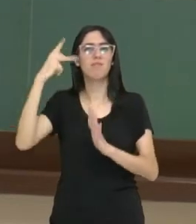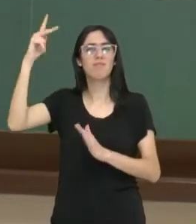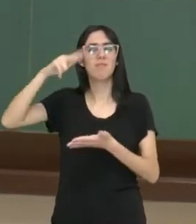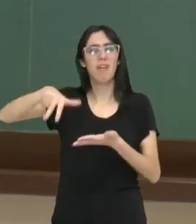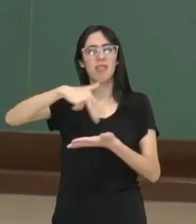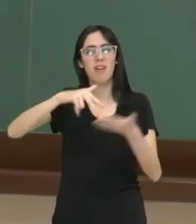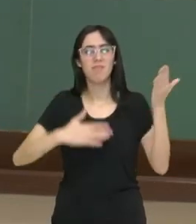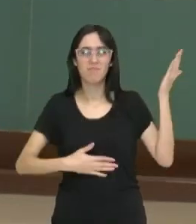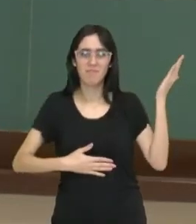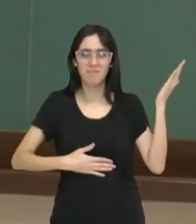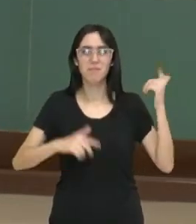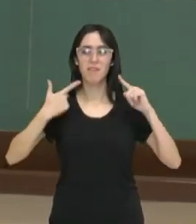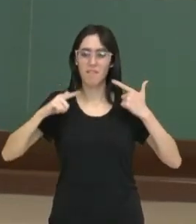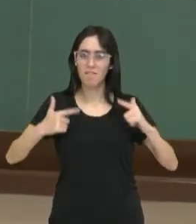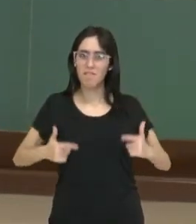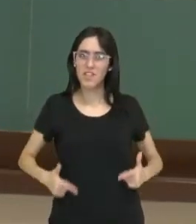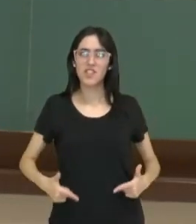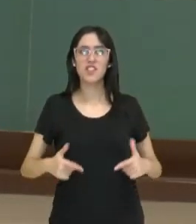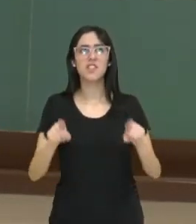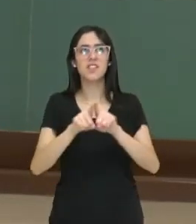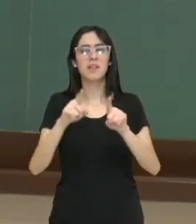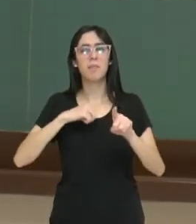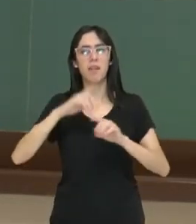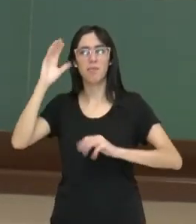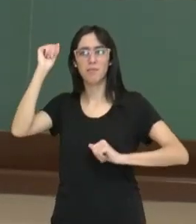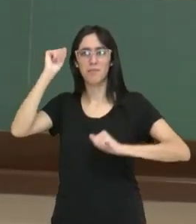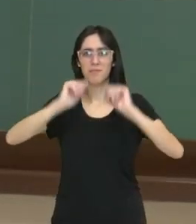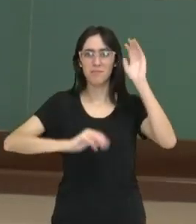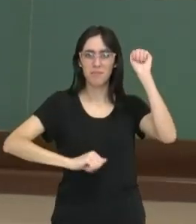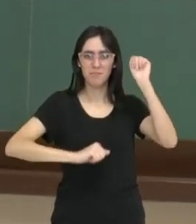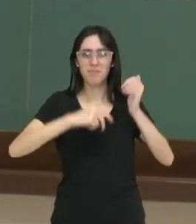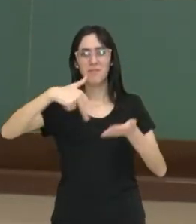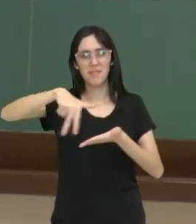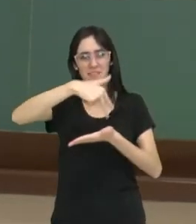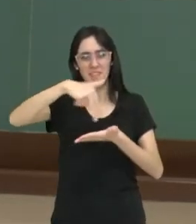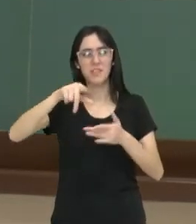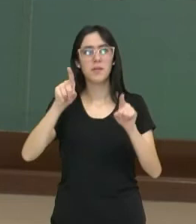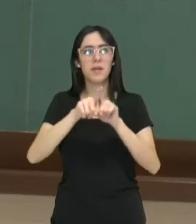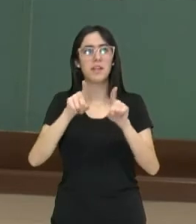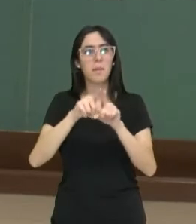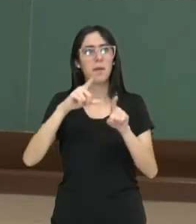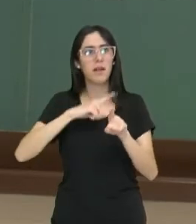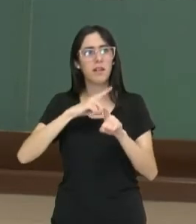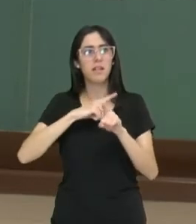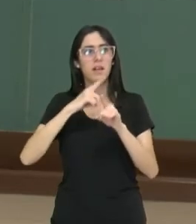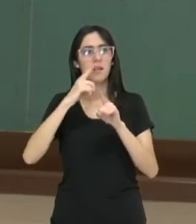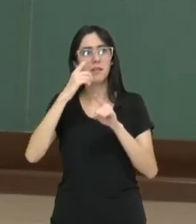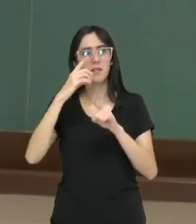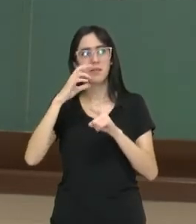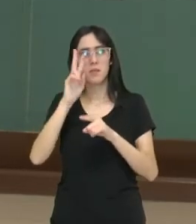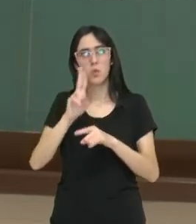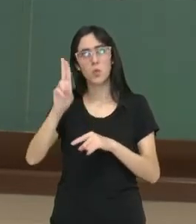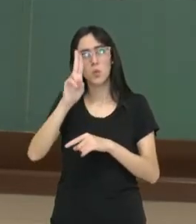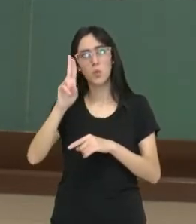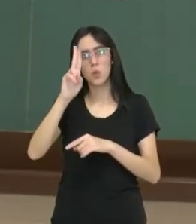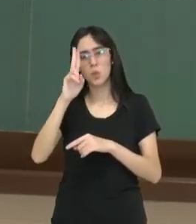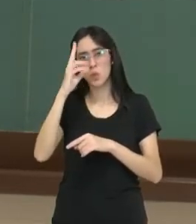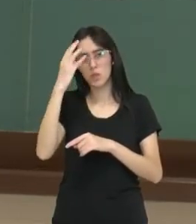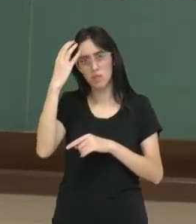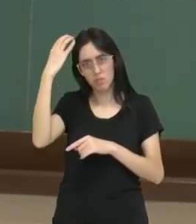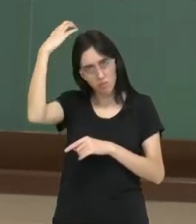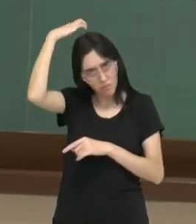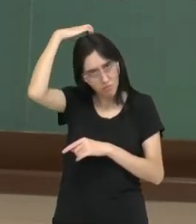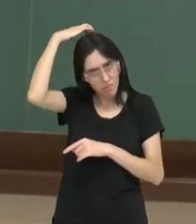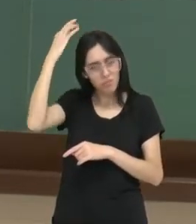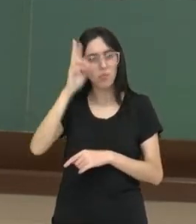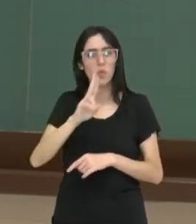O vestido, as castanholas, a peineta, que é aquele pentinho assim que ela usa no cabelo,